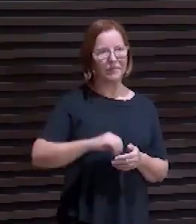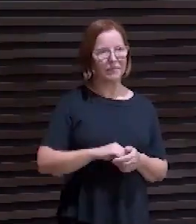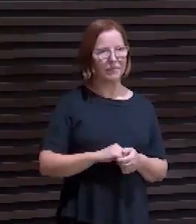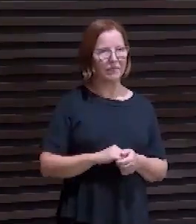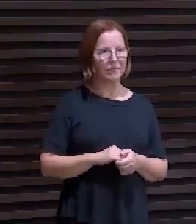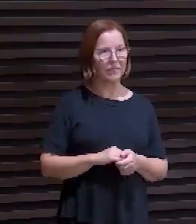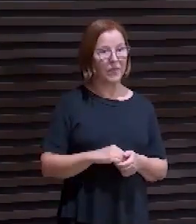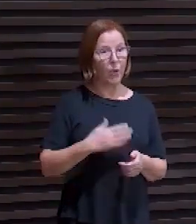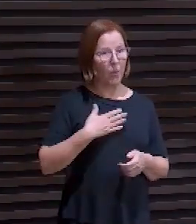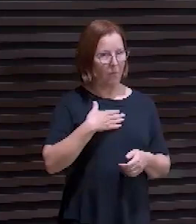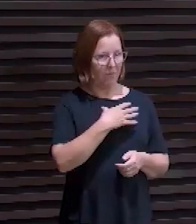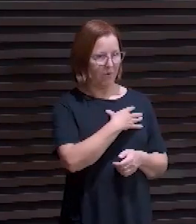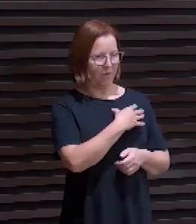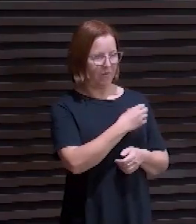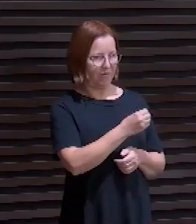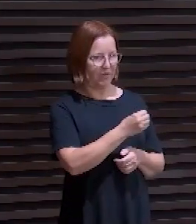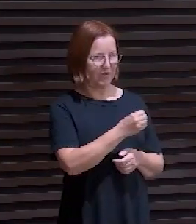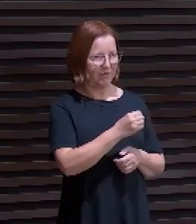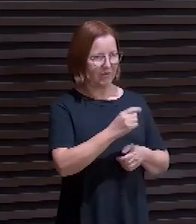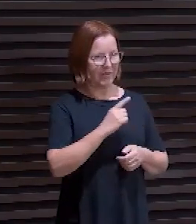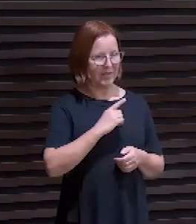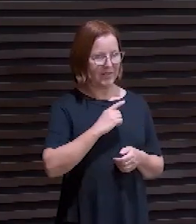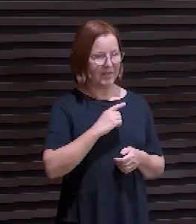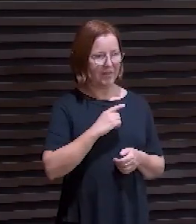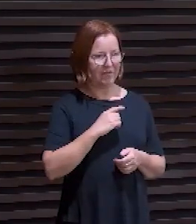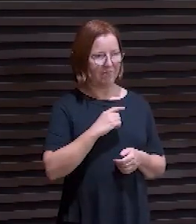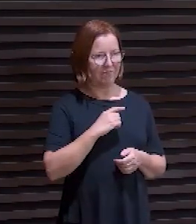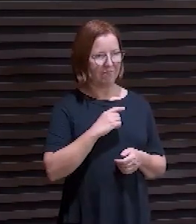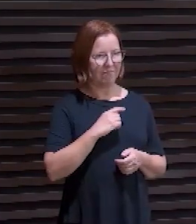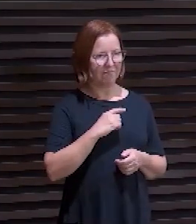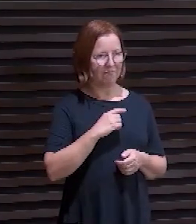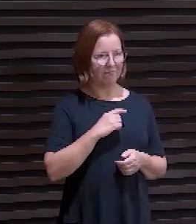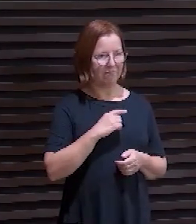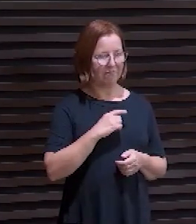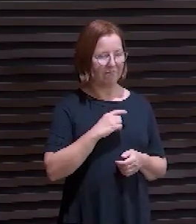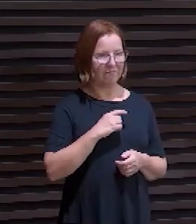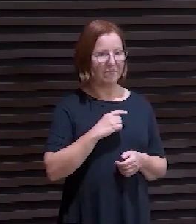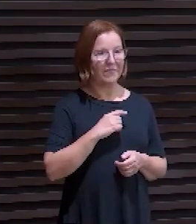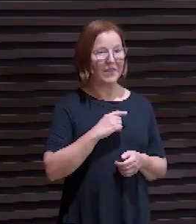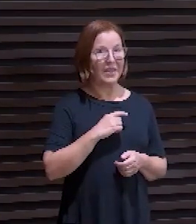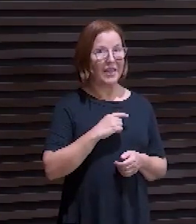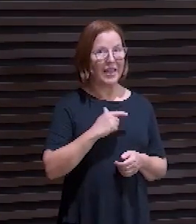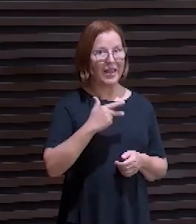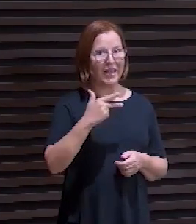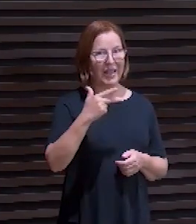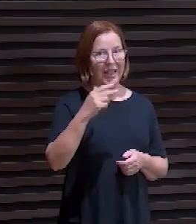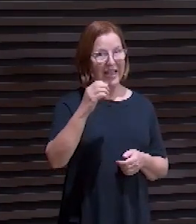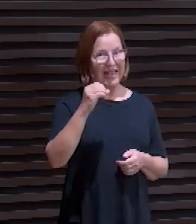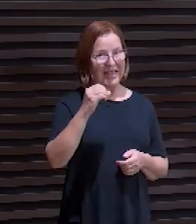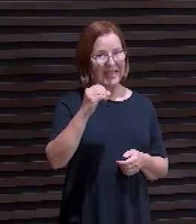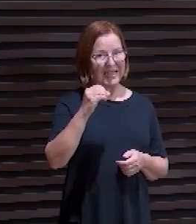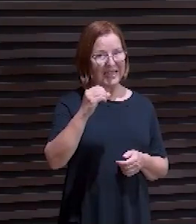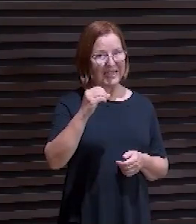O meu filho tem 30 anos menos que eu.